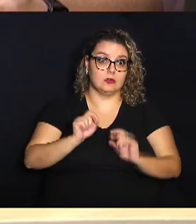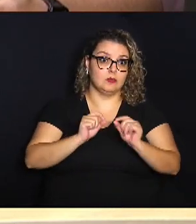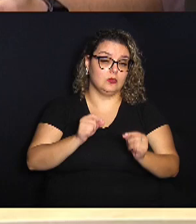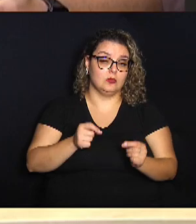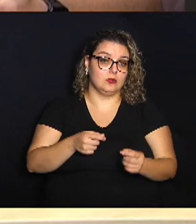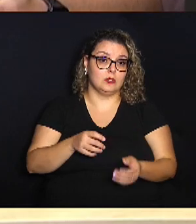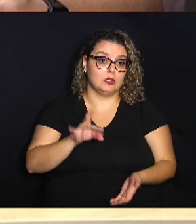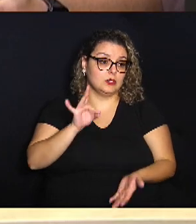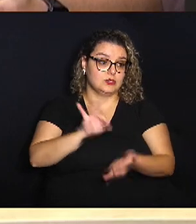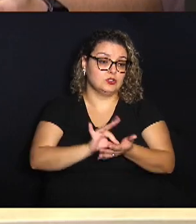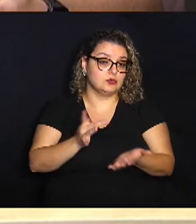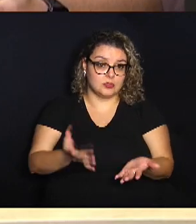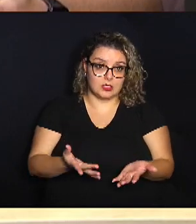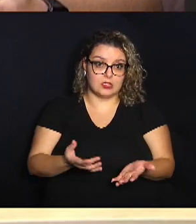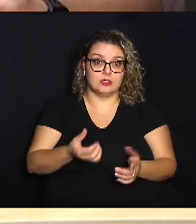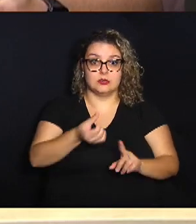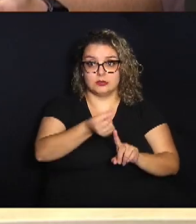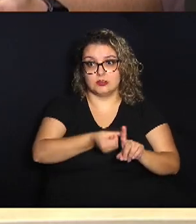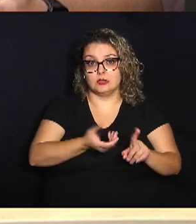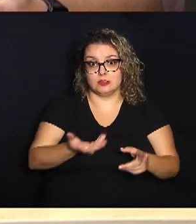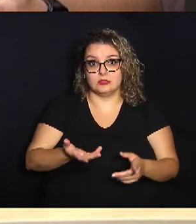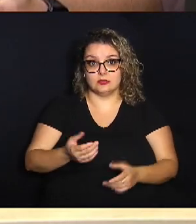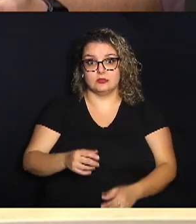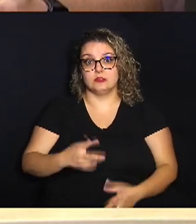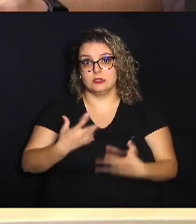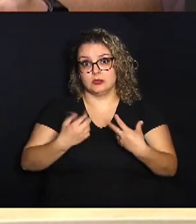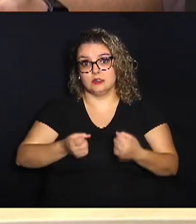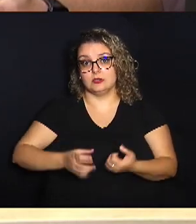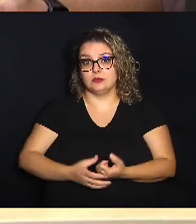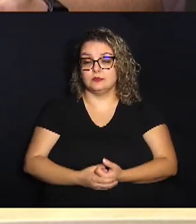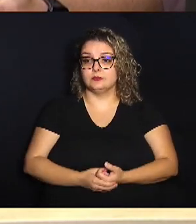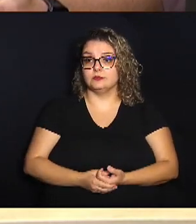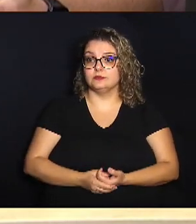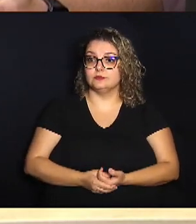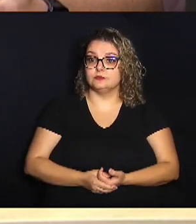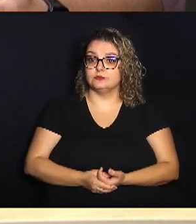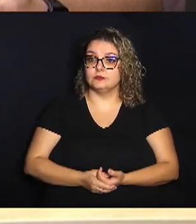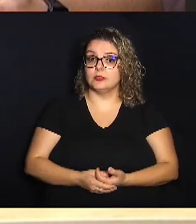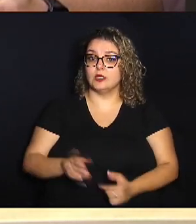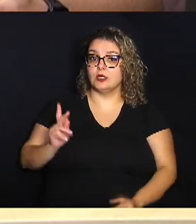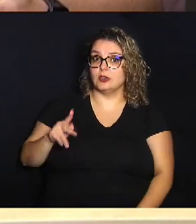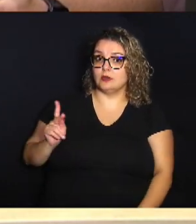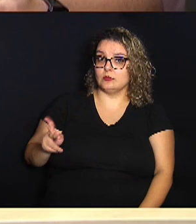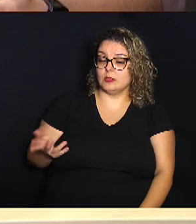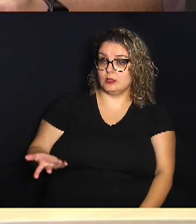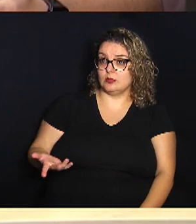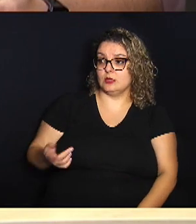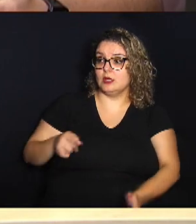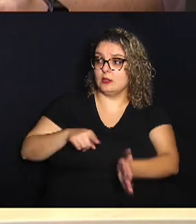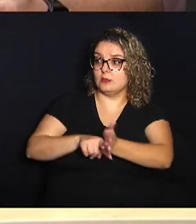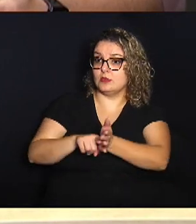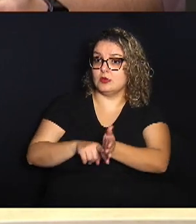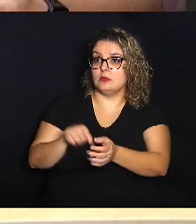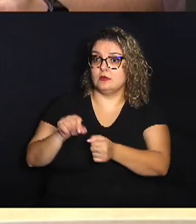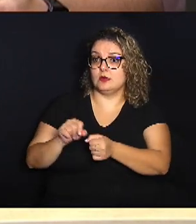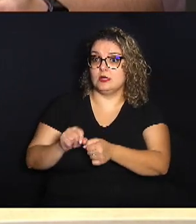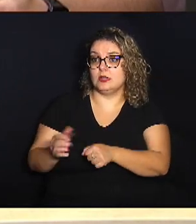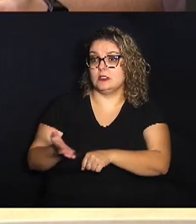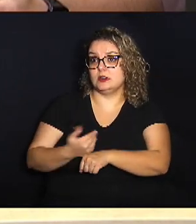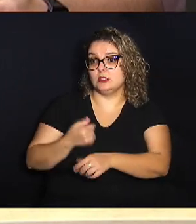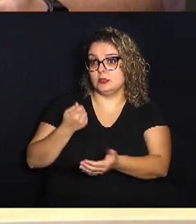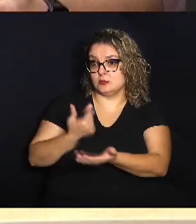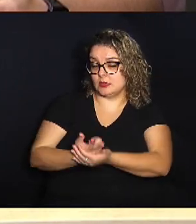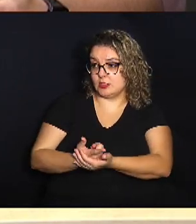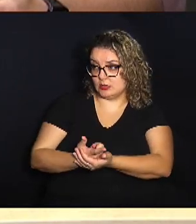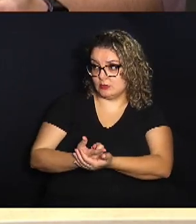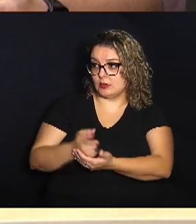fato daqui 6 meses ela ganhou, né? E, professor, então pesquisar antes de fazer as compras, a compra do